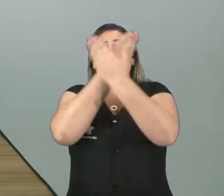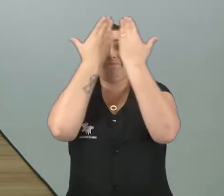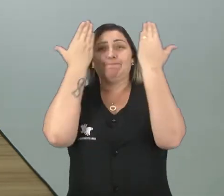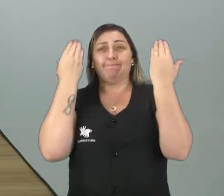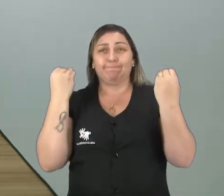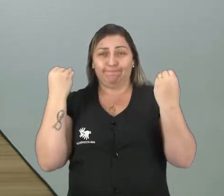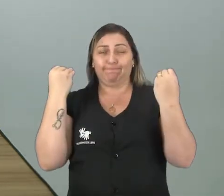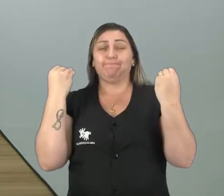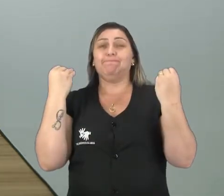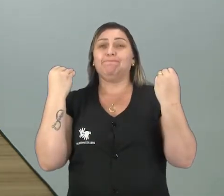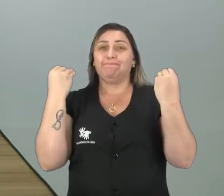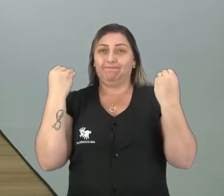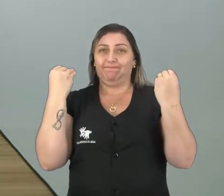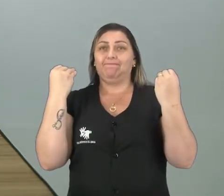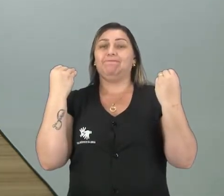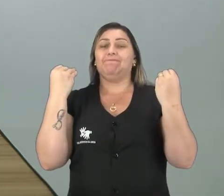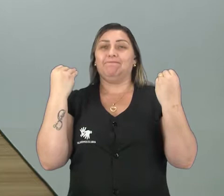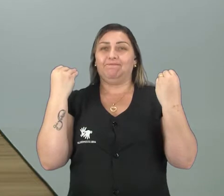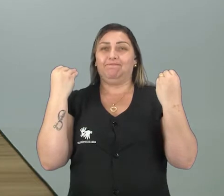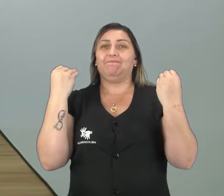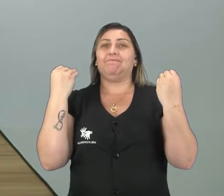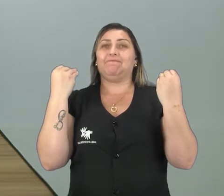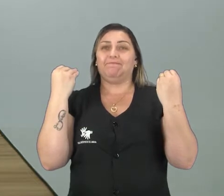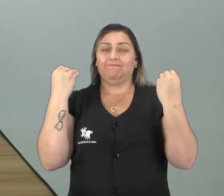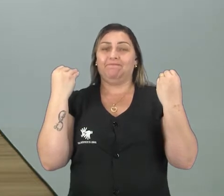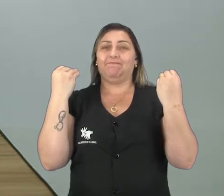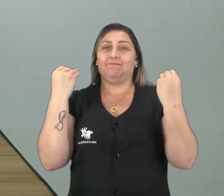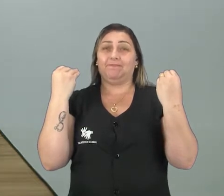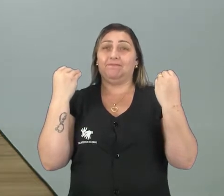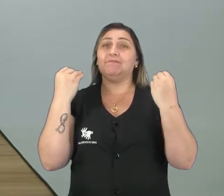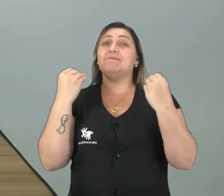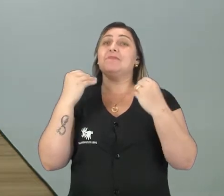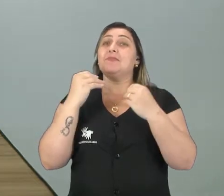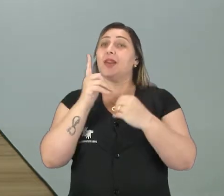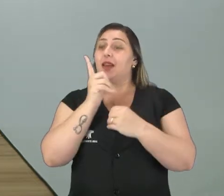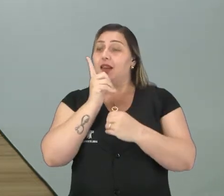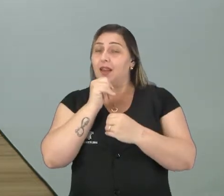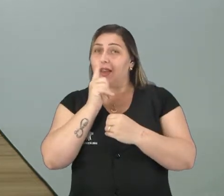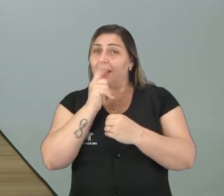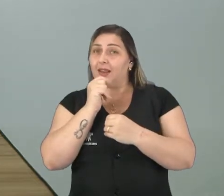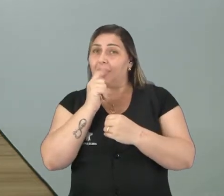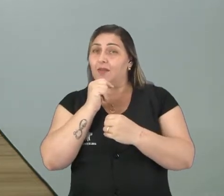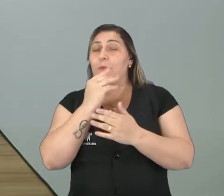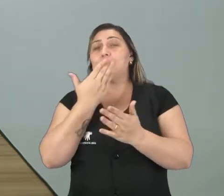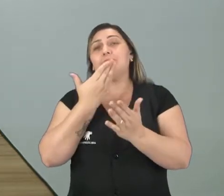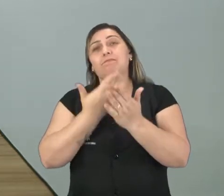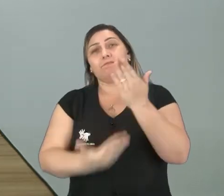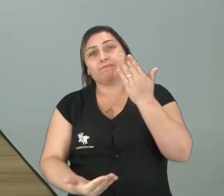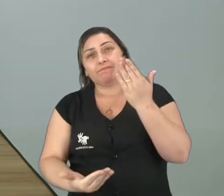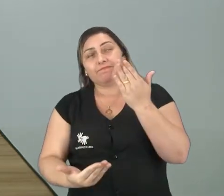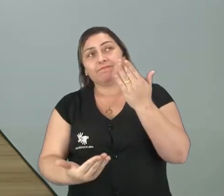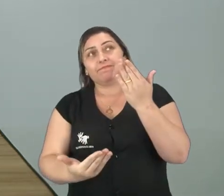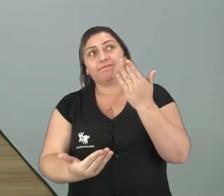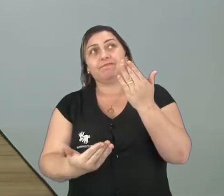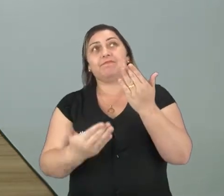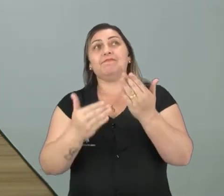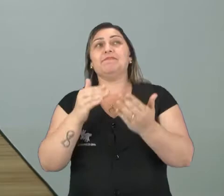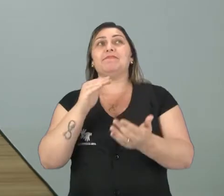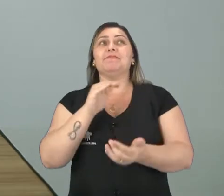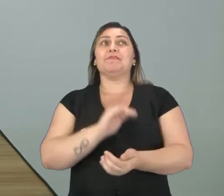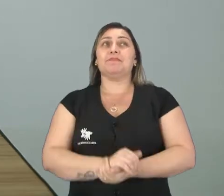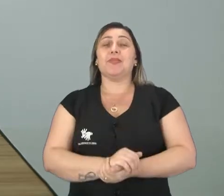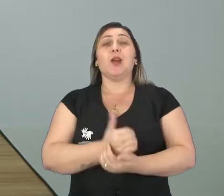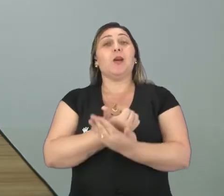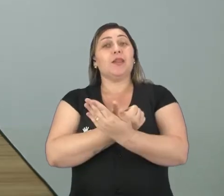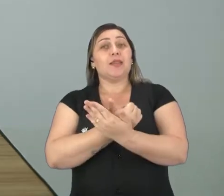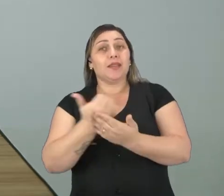esquecendo a caixa d'água quando está enchendo e ela acaba o quê? Transbordando. Então, toda aquela água é desperdiçada. Então, esta é